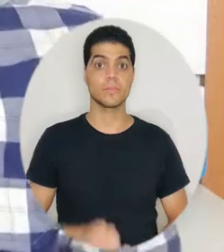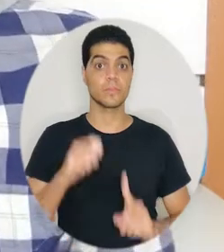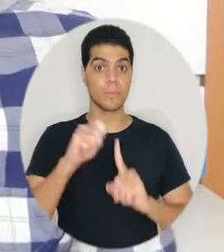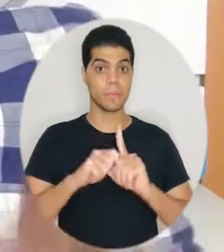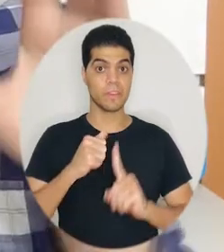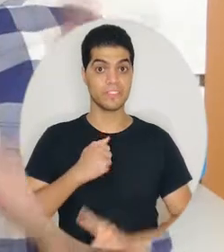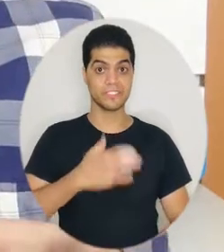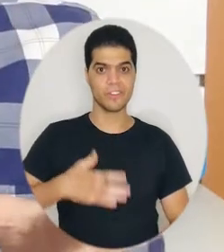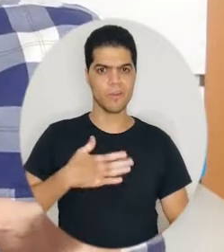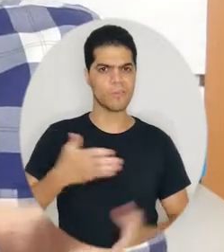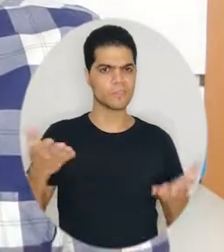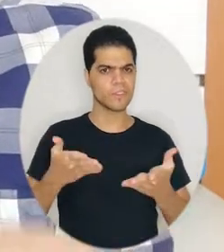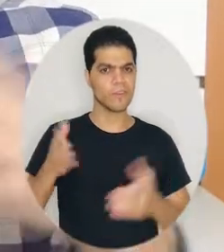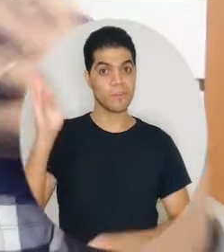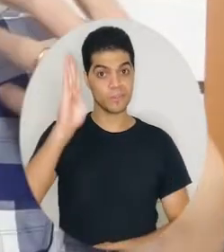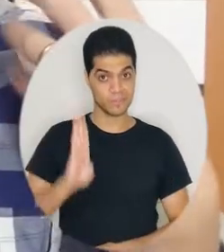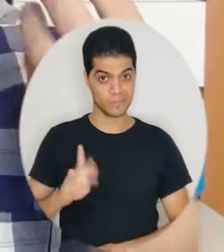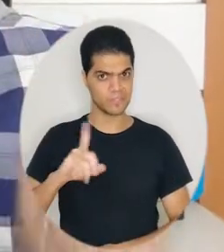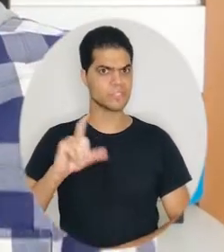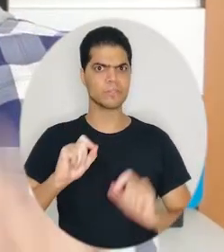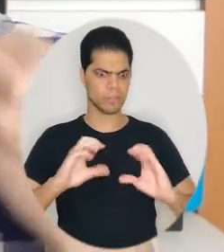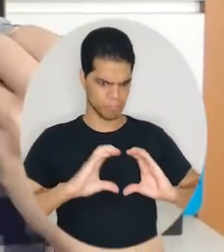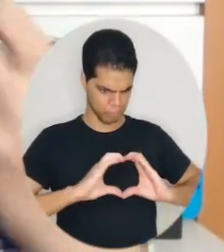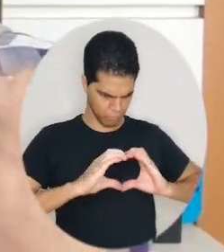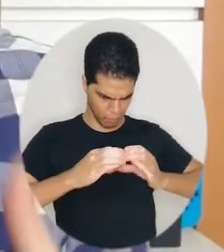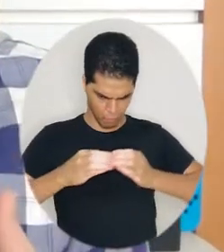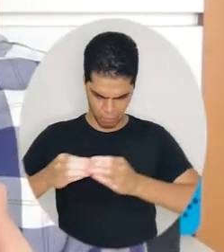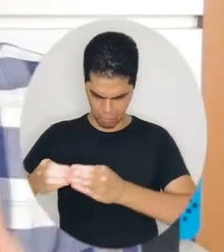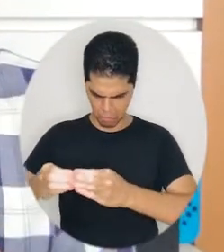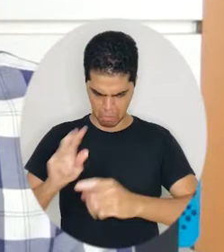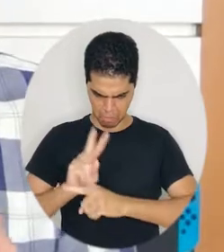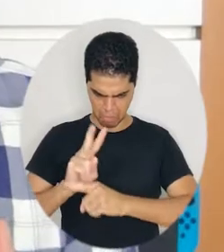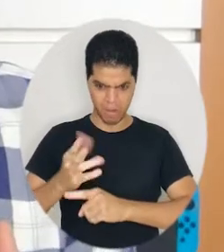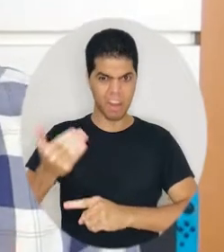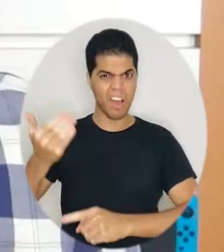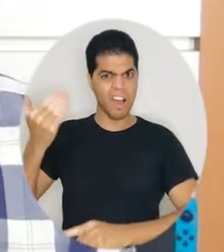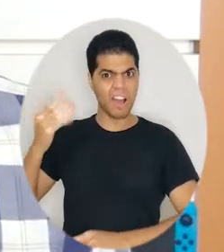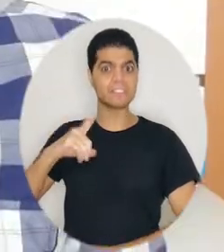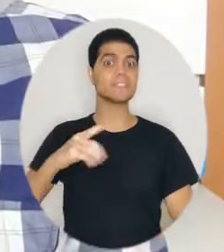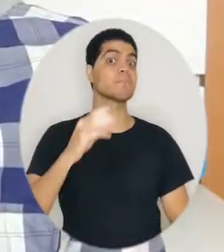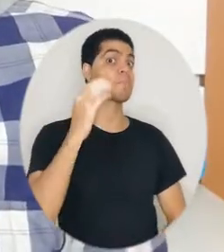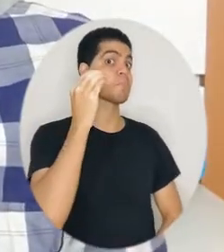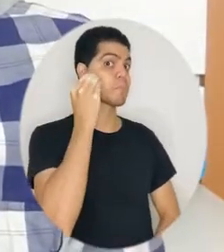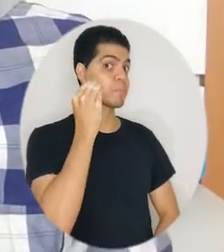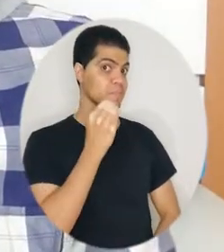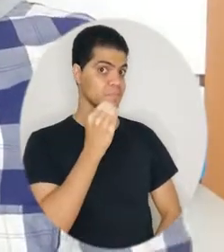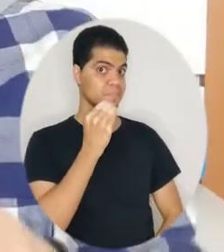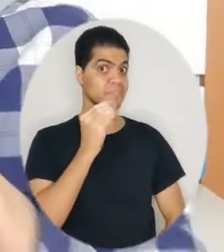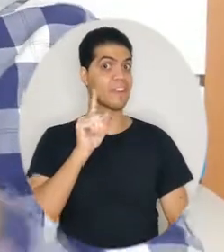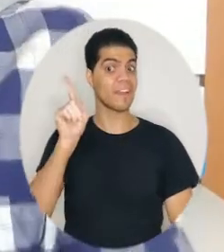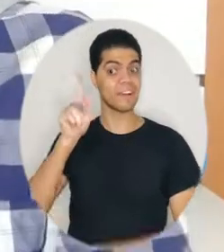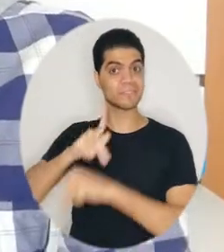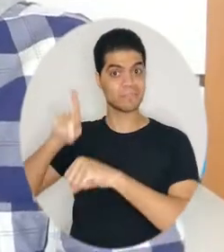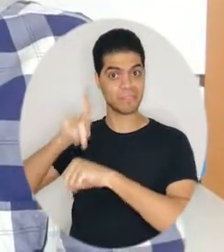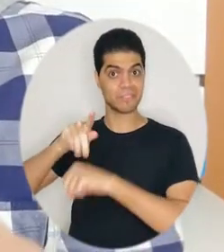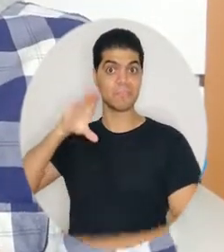E no mês de agosto o Brasil vai receber o coração preservado do Dom Pedro primeiro que vai vir diretamente